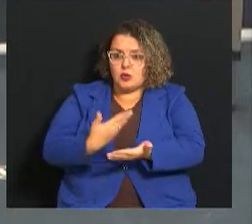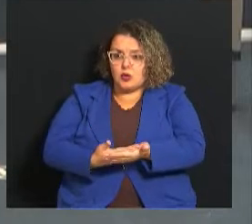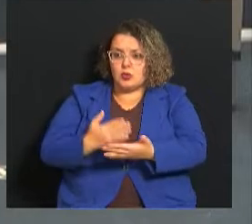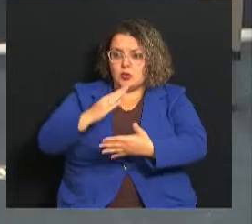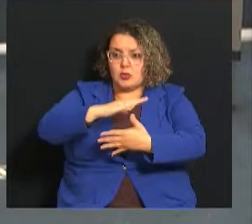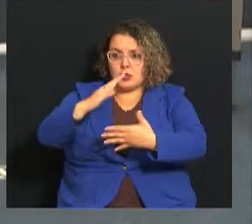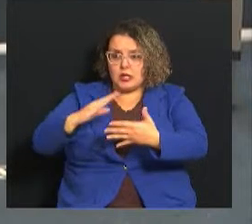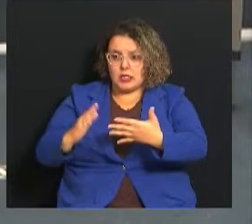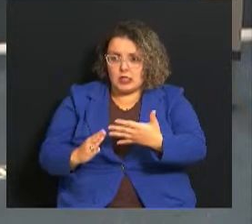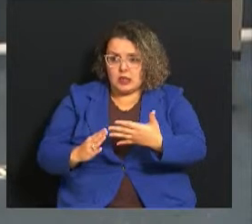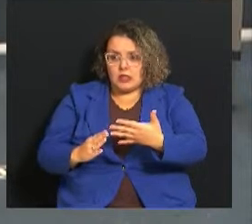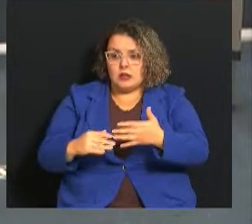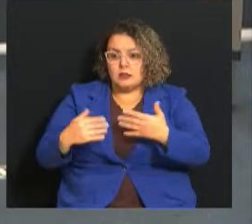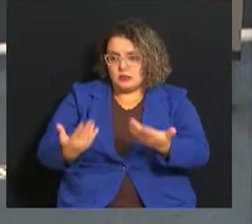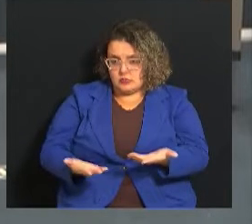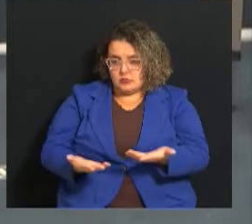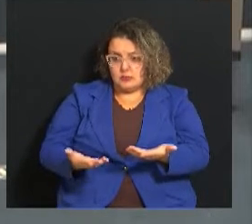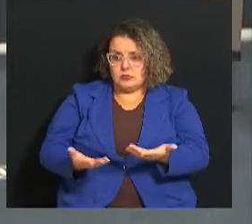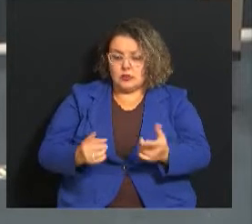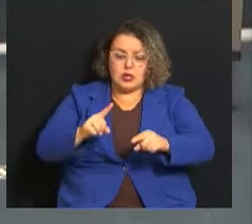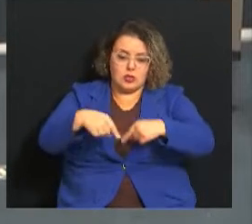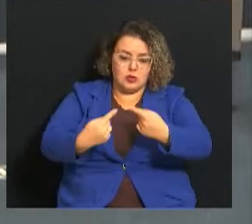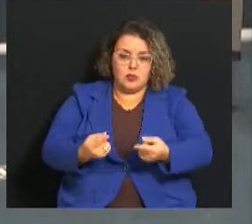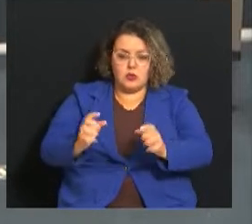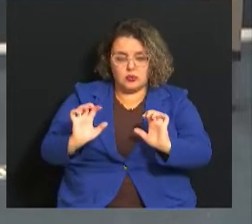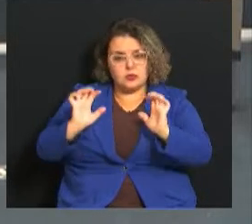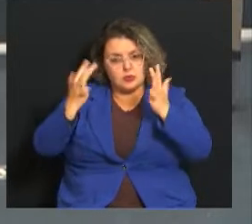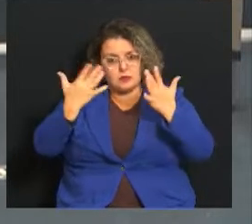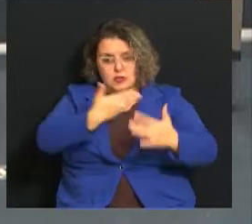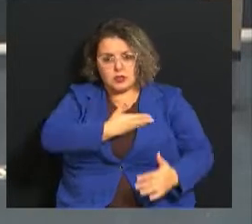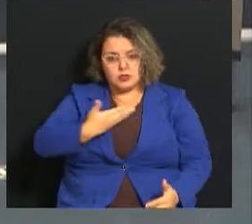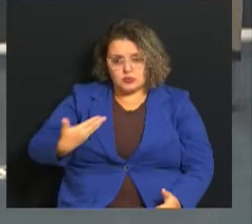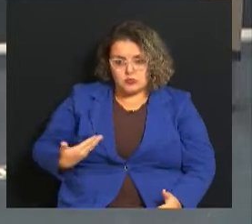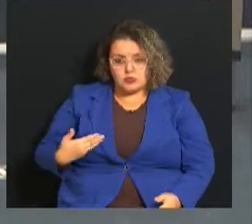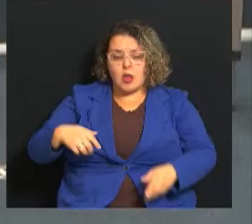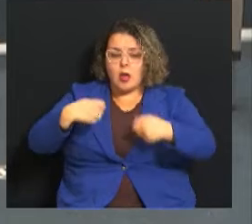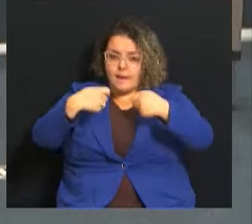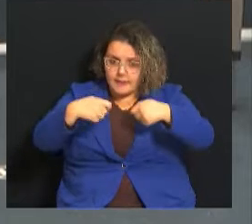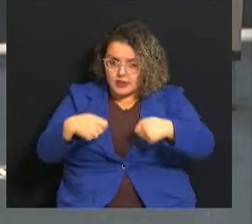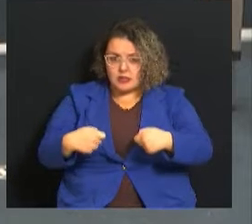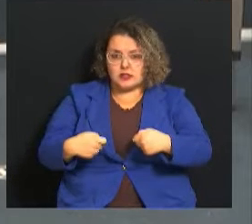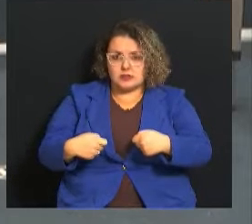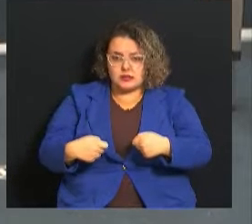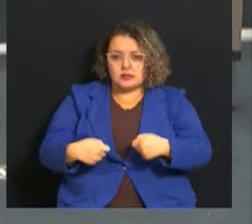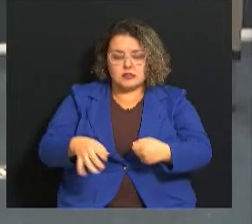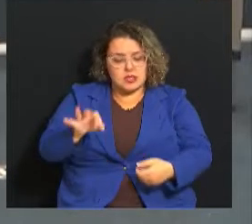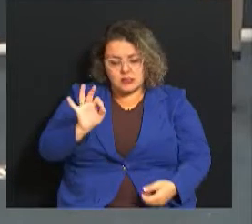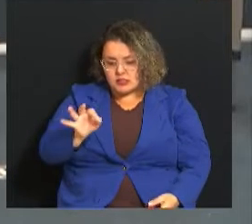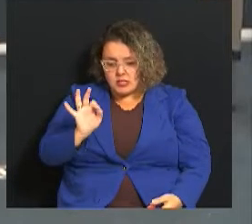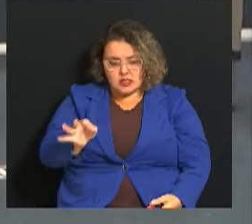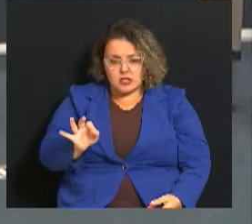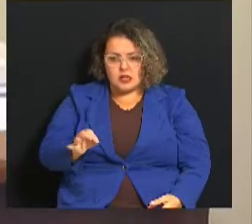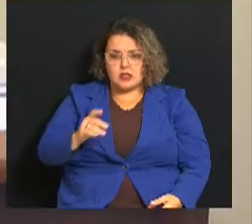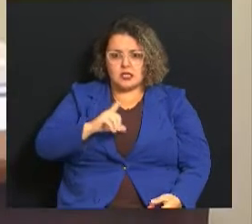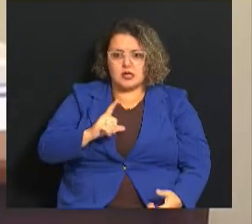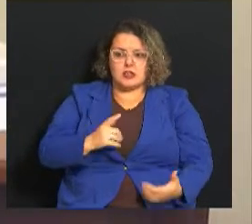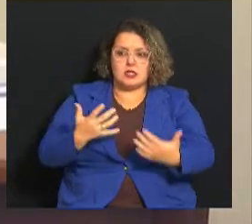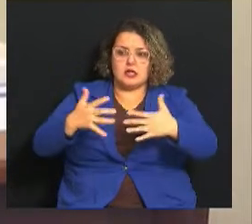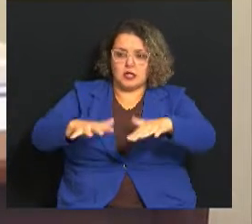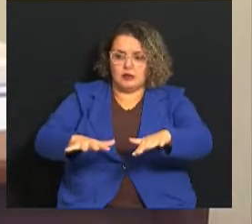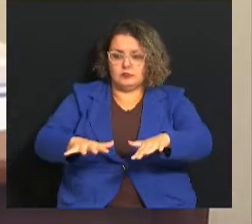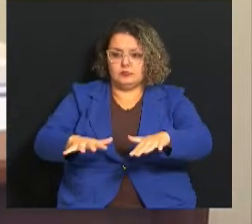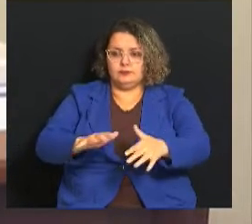Libras. E, assim como em outros eventos públicos, é necessário, sem dúvida, para que haja inclusão.